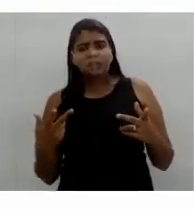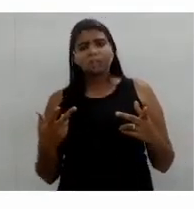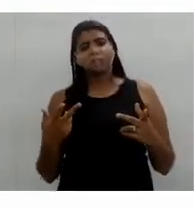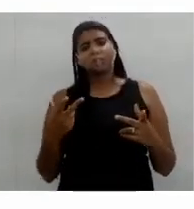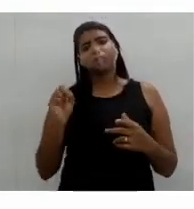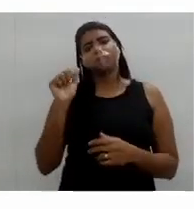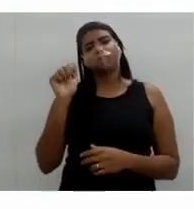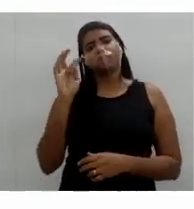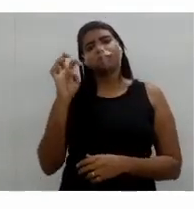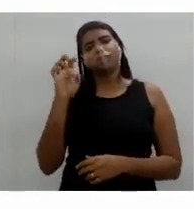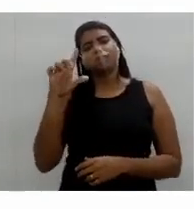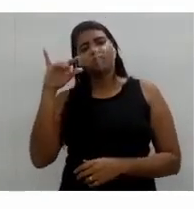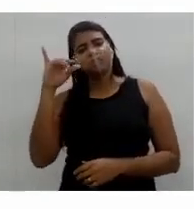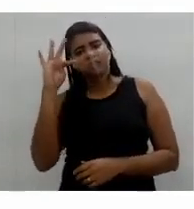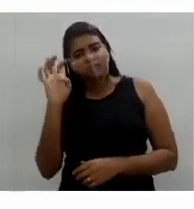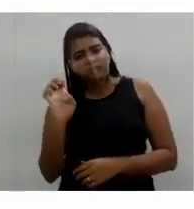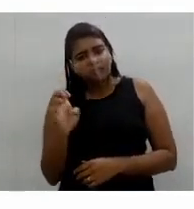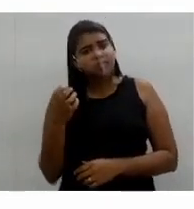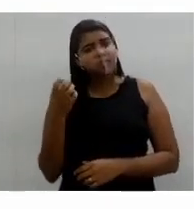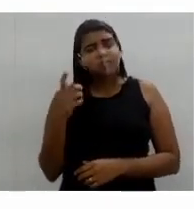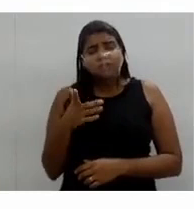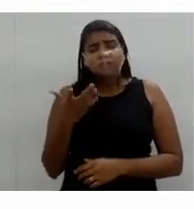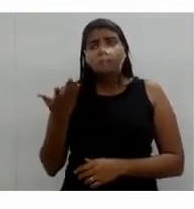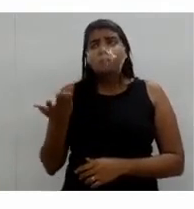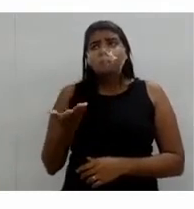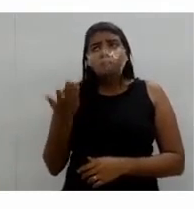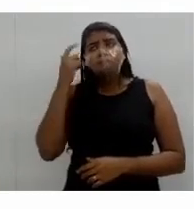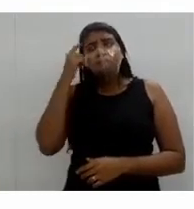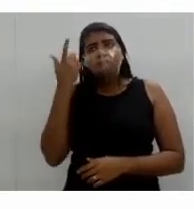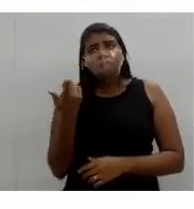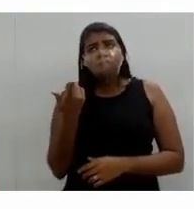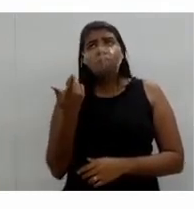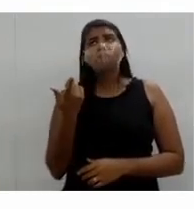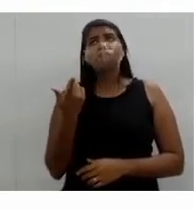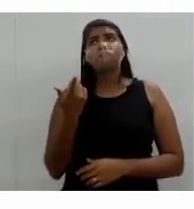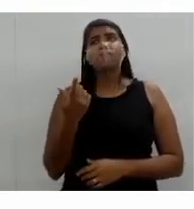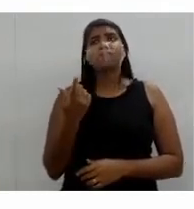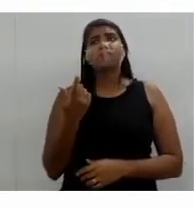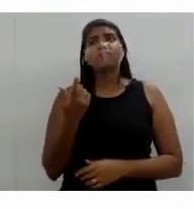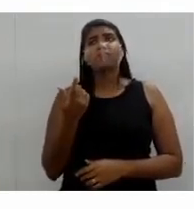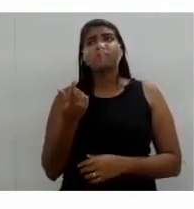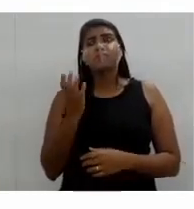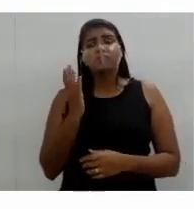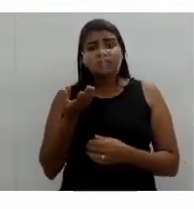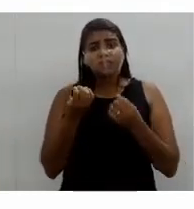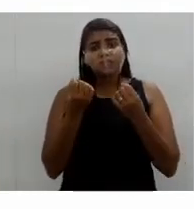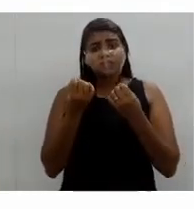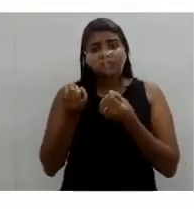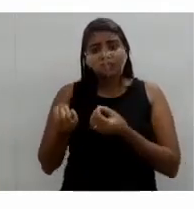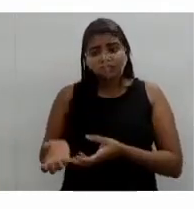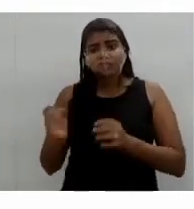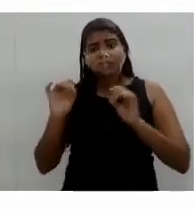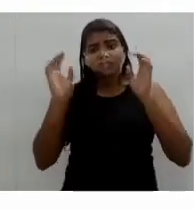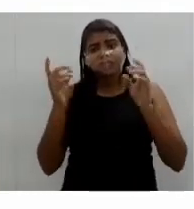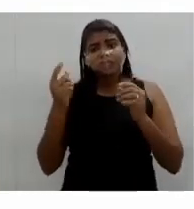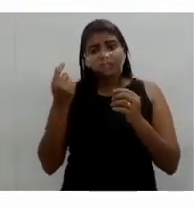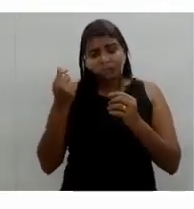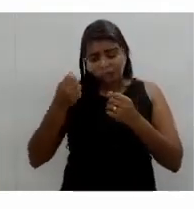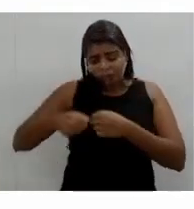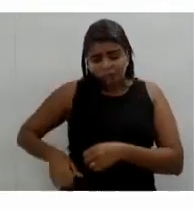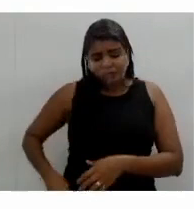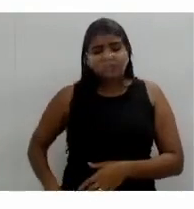satélite. Então, não valia a pena pensar no custo-benefício, né, de fazer uma outra missão, já que